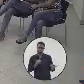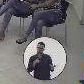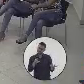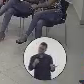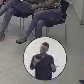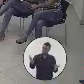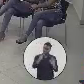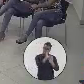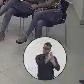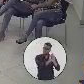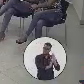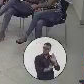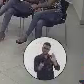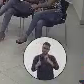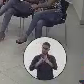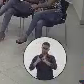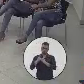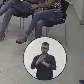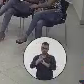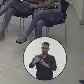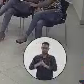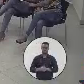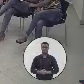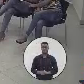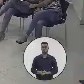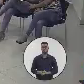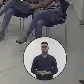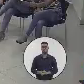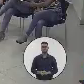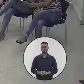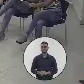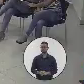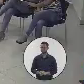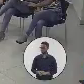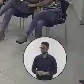e sigamos então com o diálogo digital.